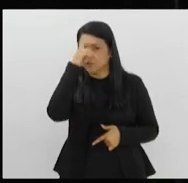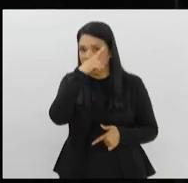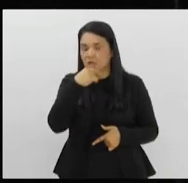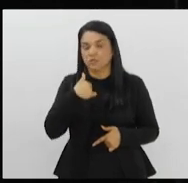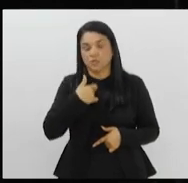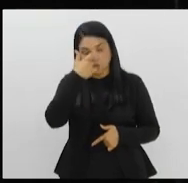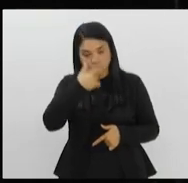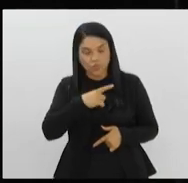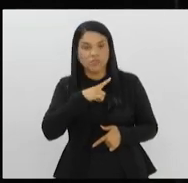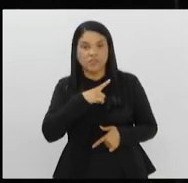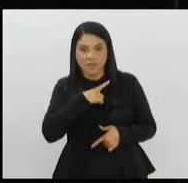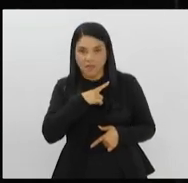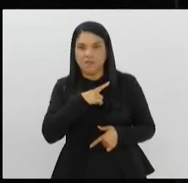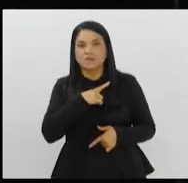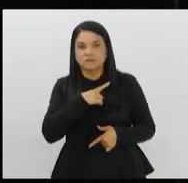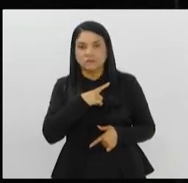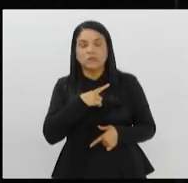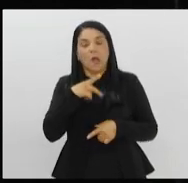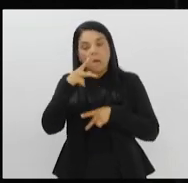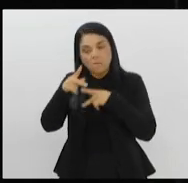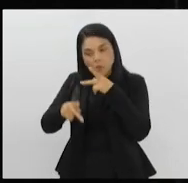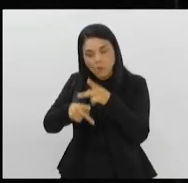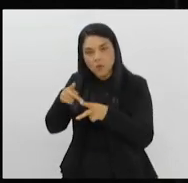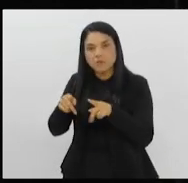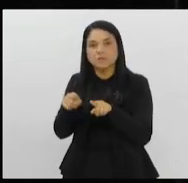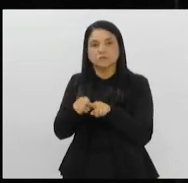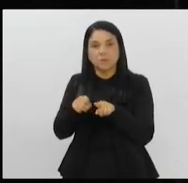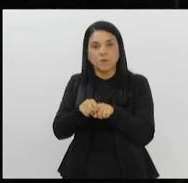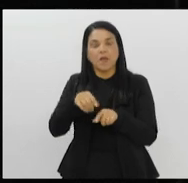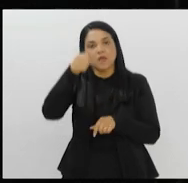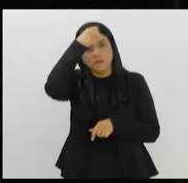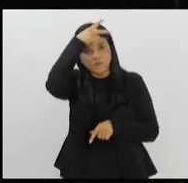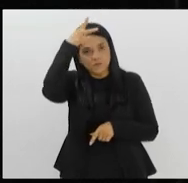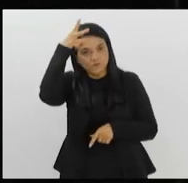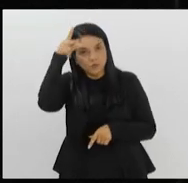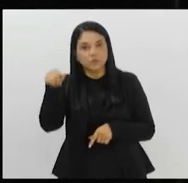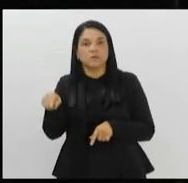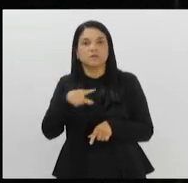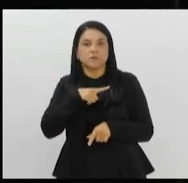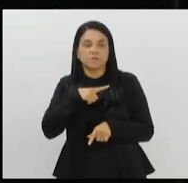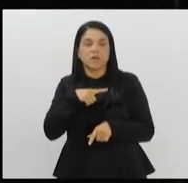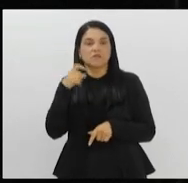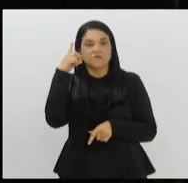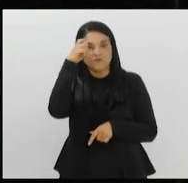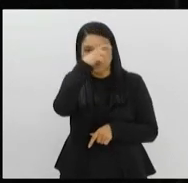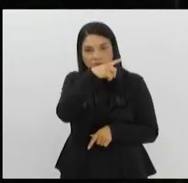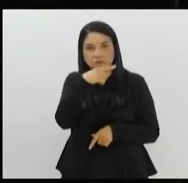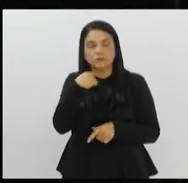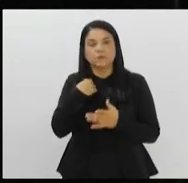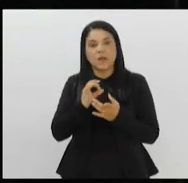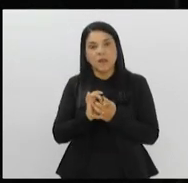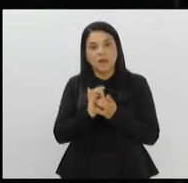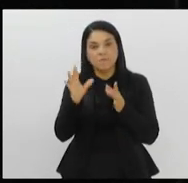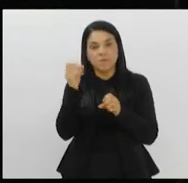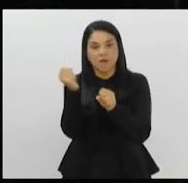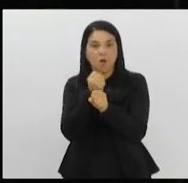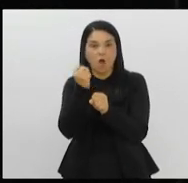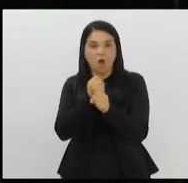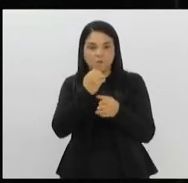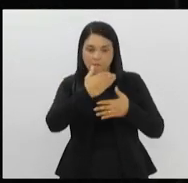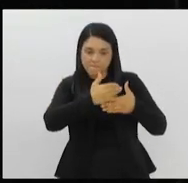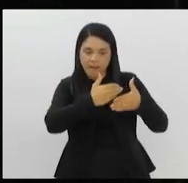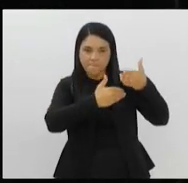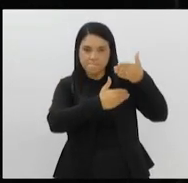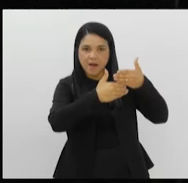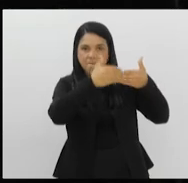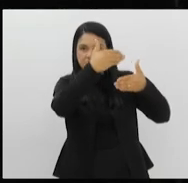tenho passado, assim como também a Prefeitura de Angra dos Reis tem passado, na liberação dessa obra, não é,